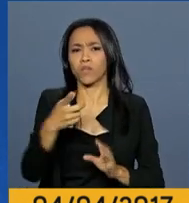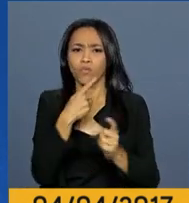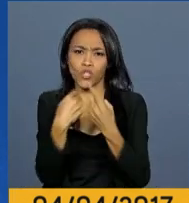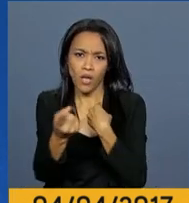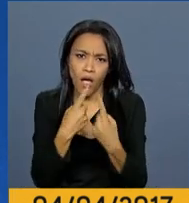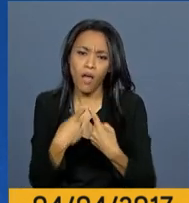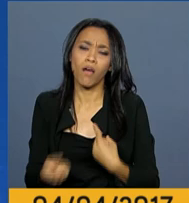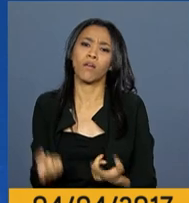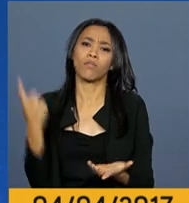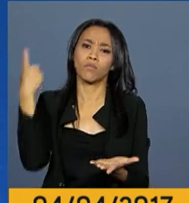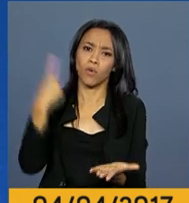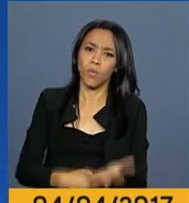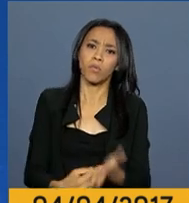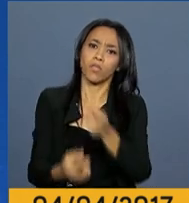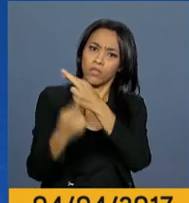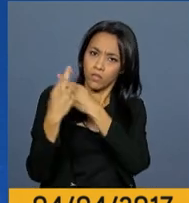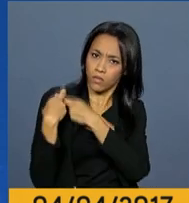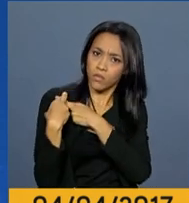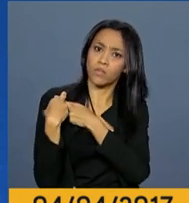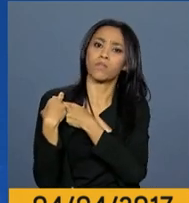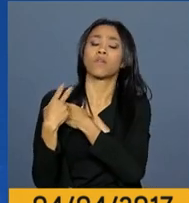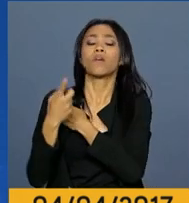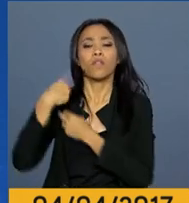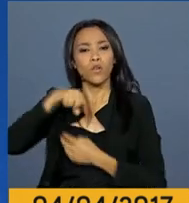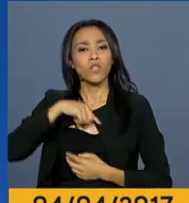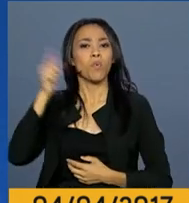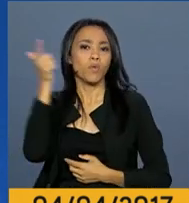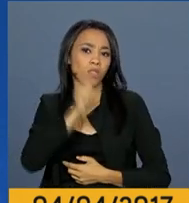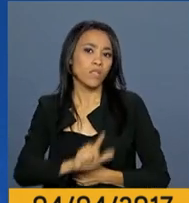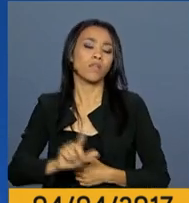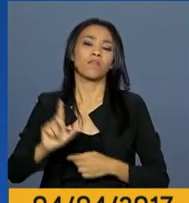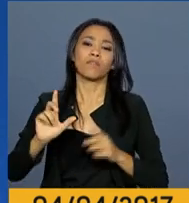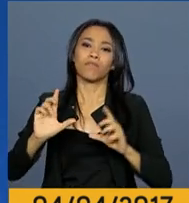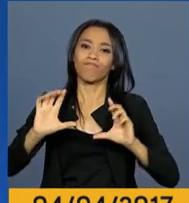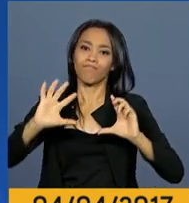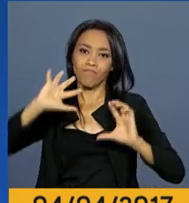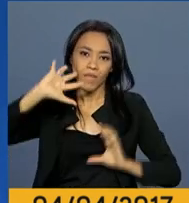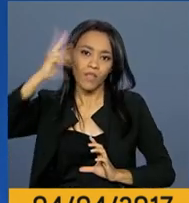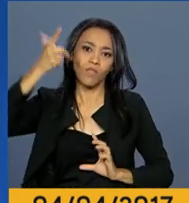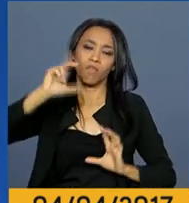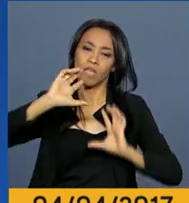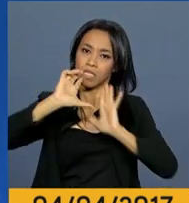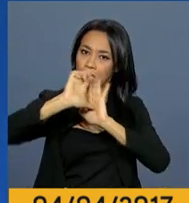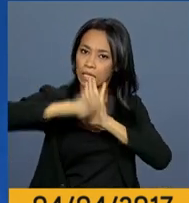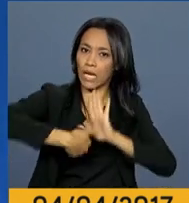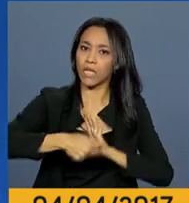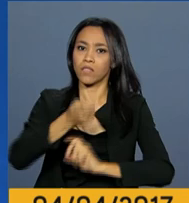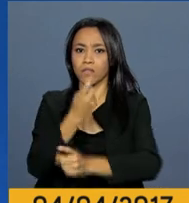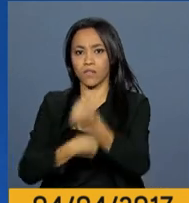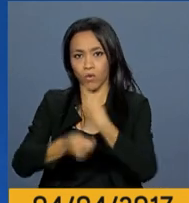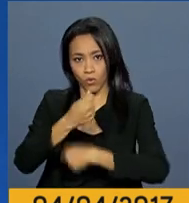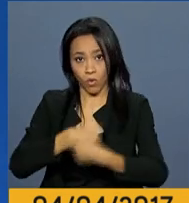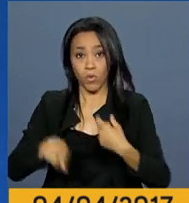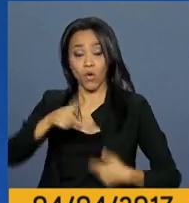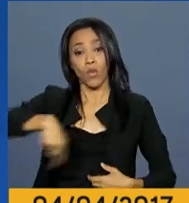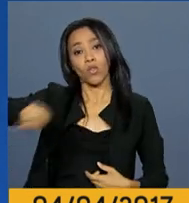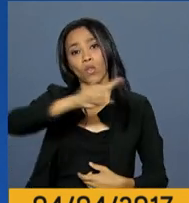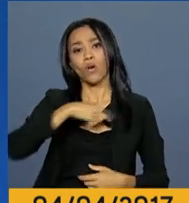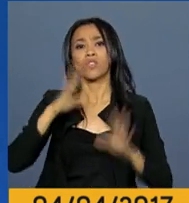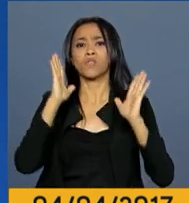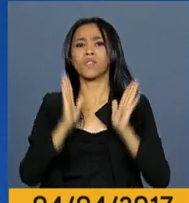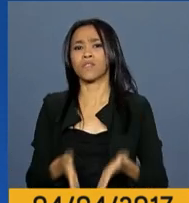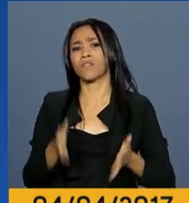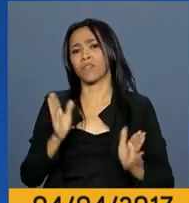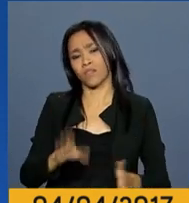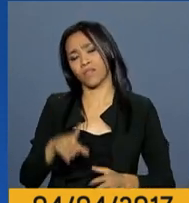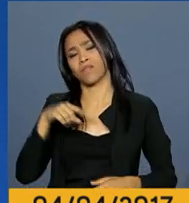e responsabilidade, estamos superando a recessão e caminhando para o crescimento. Nós todos sabemos, os